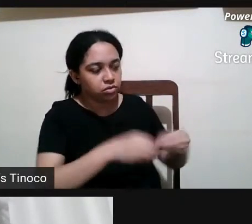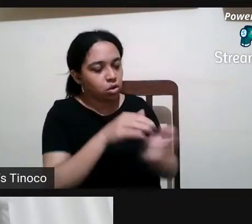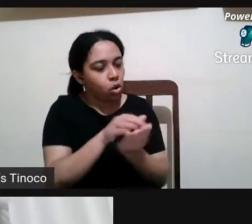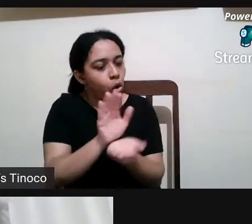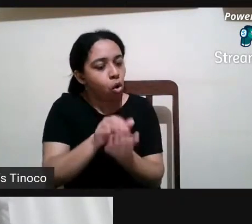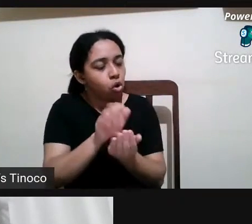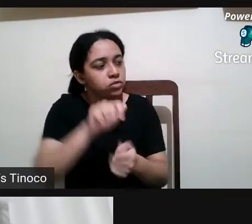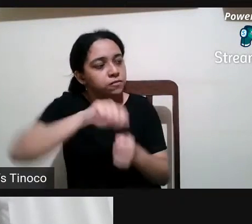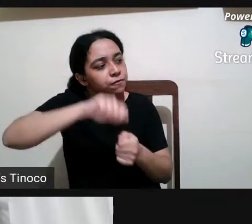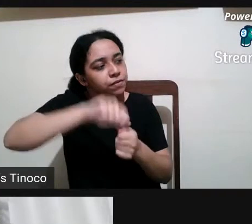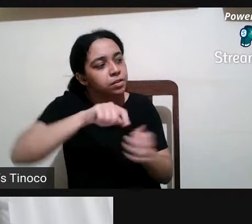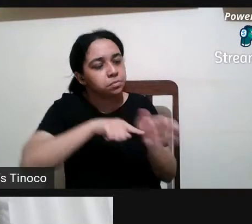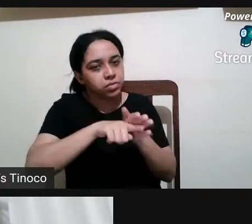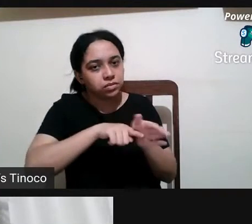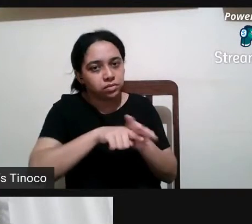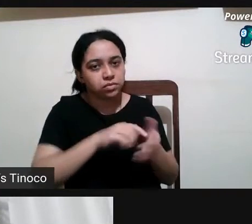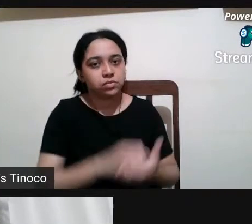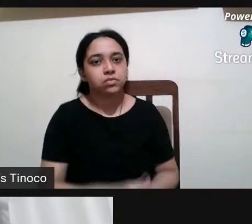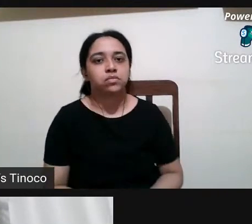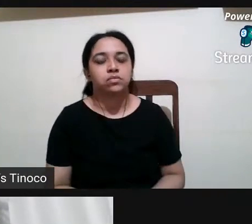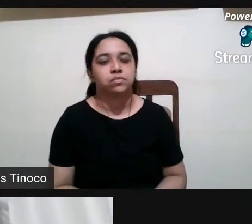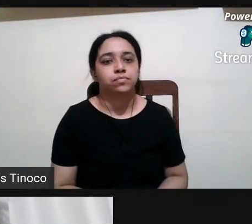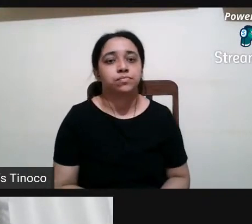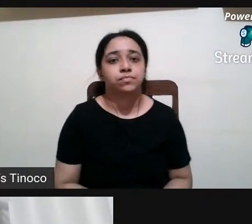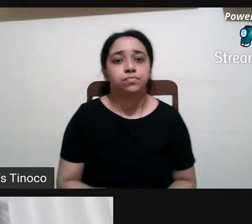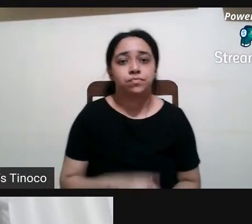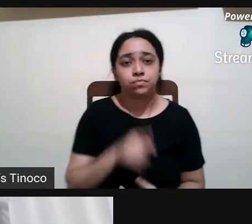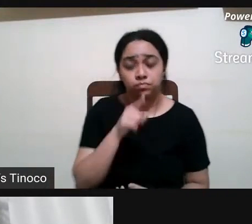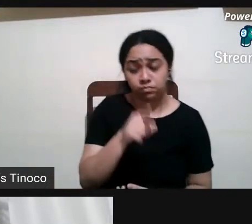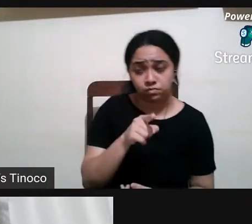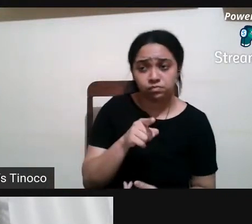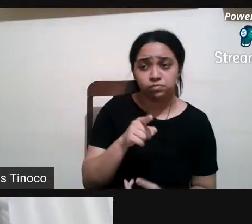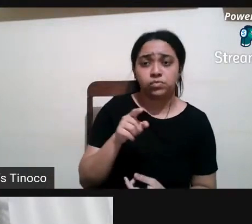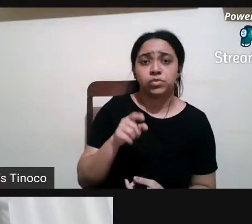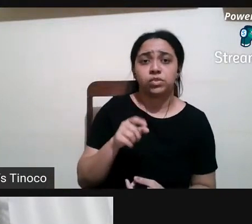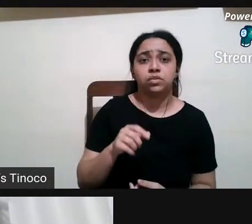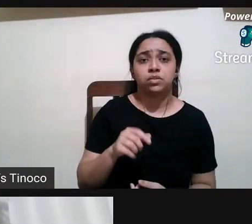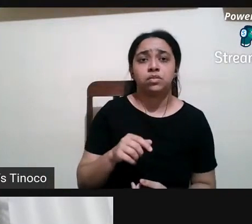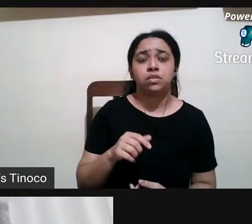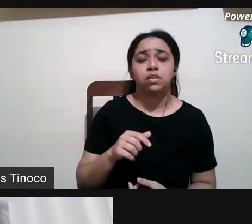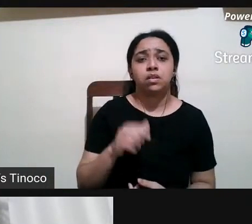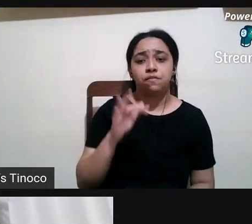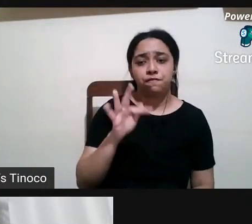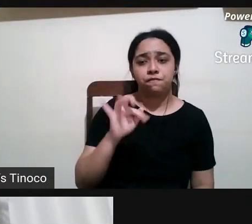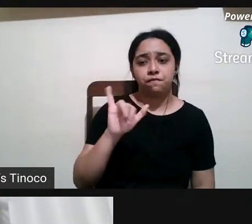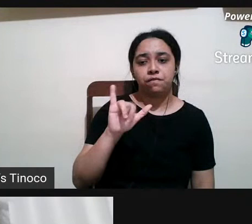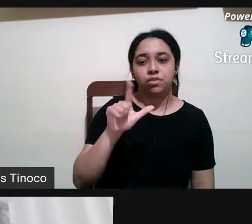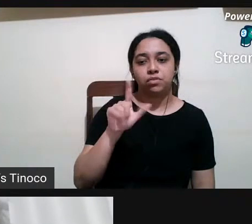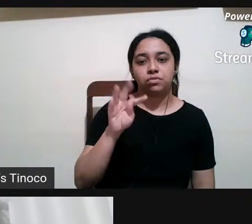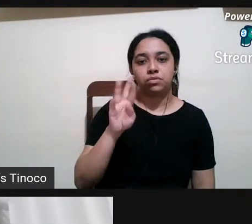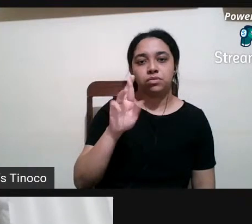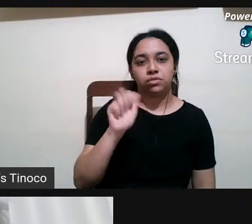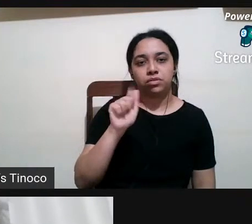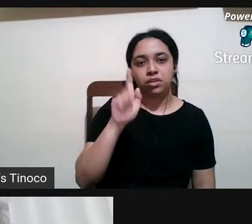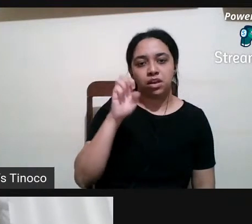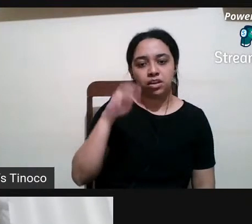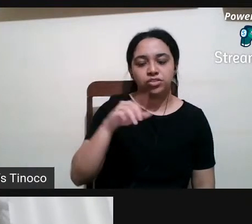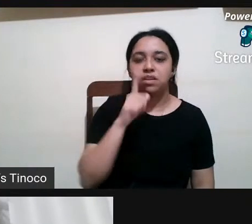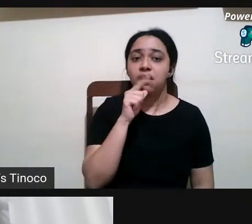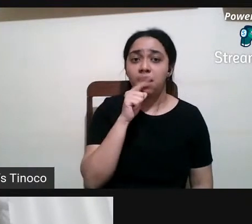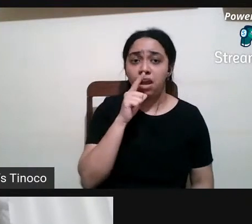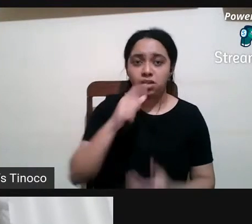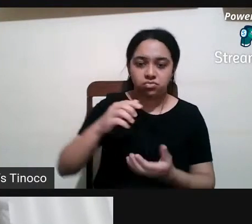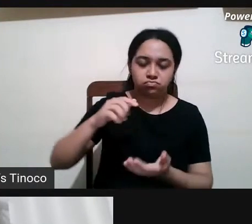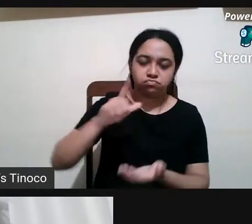pesquisa. Sim, filtragem da água destilada utilizada, né? Depois nós fazemos um controle